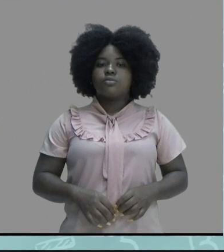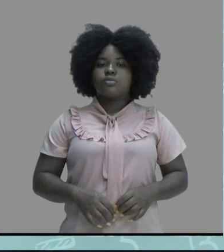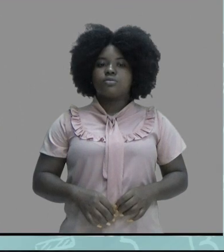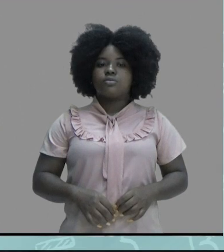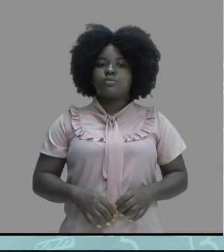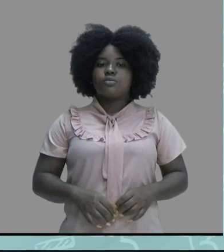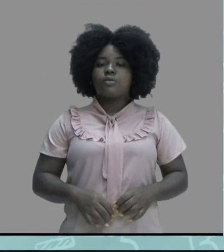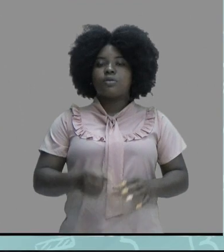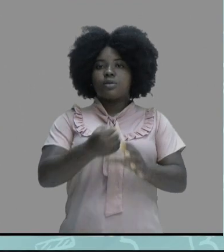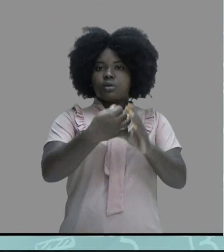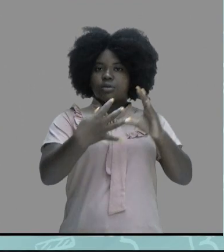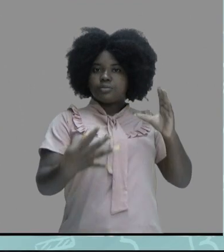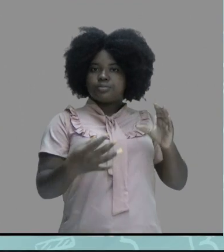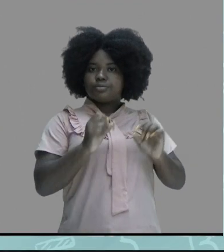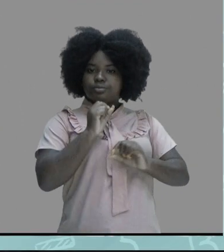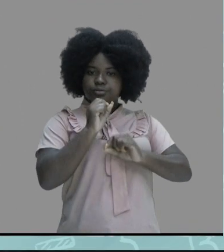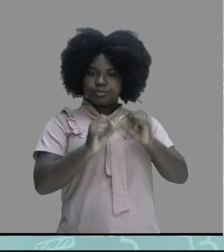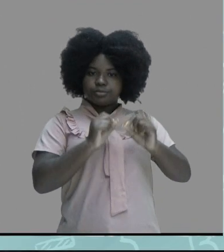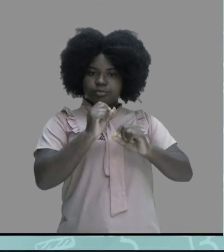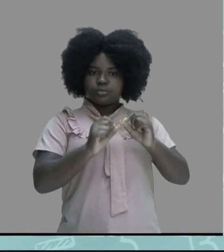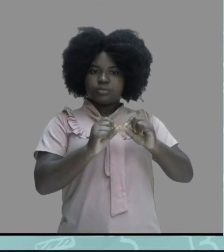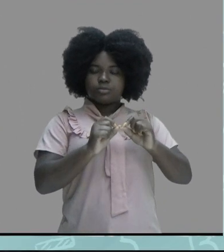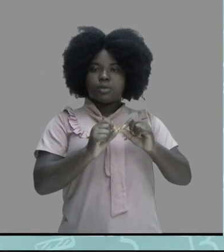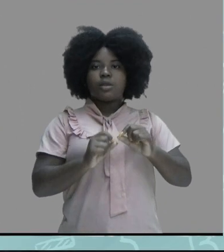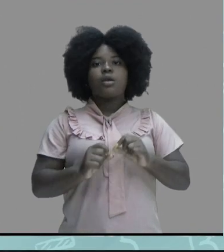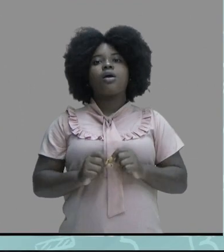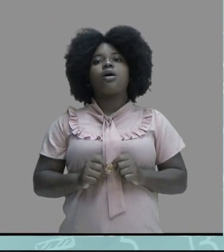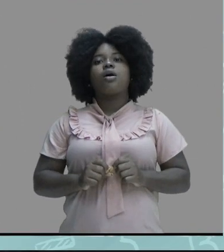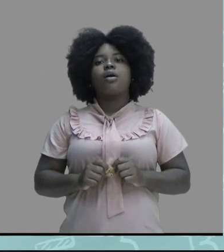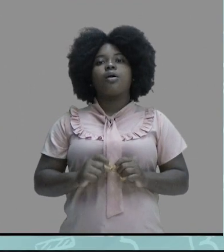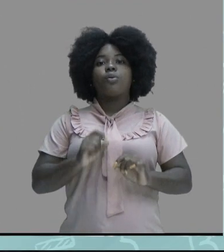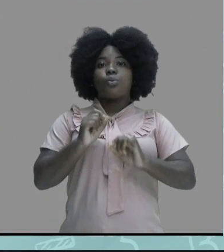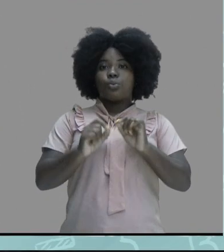Se caracterizam por serem universais,